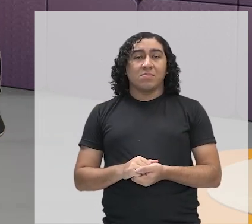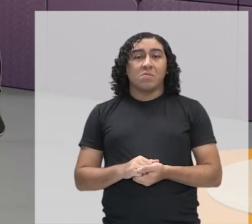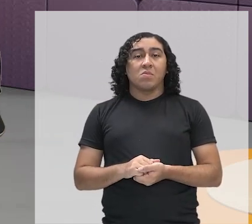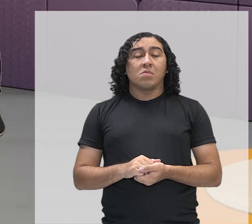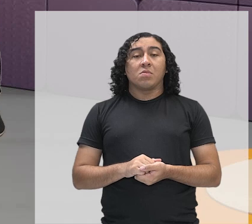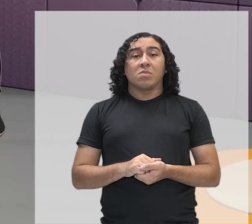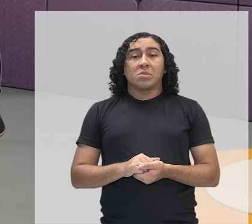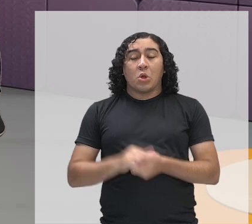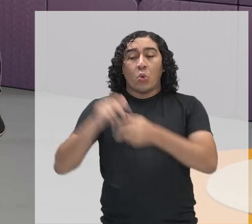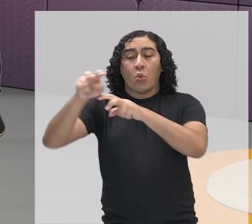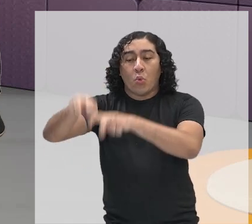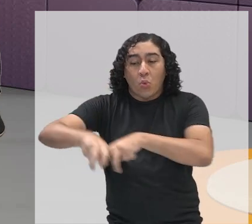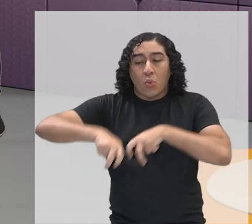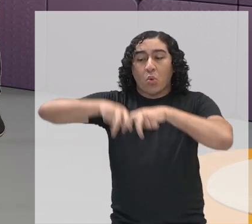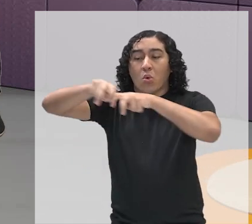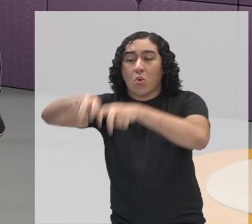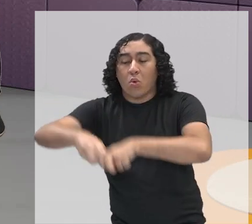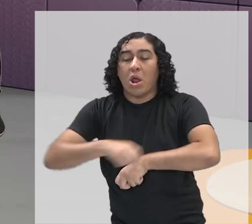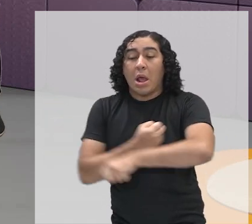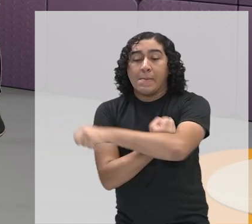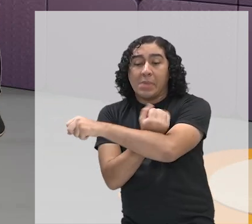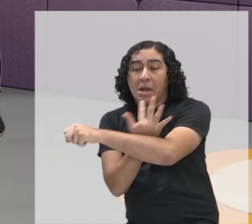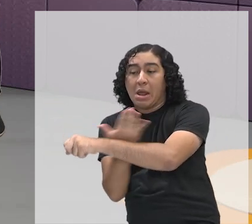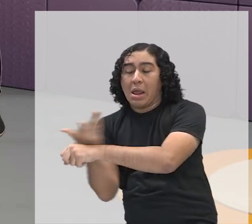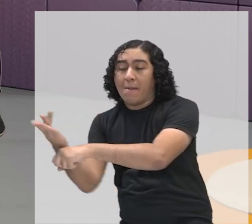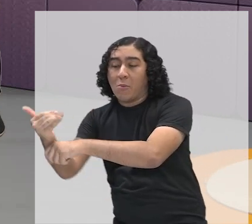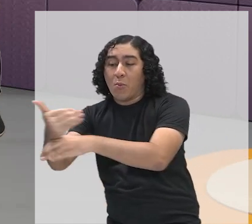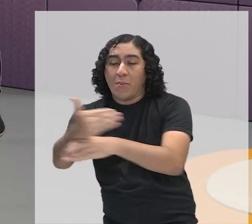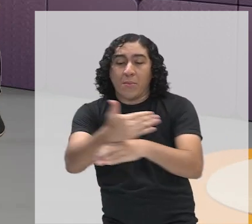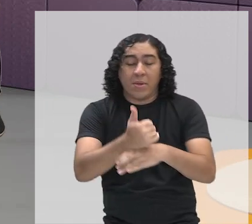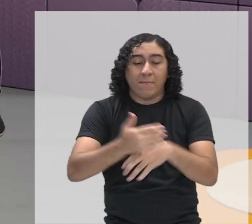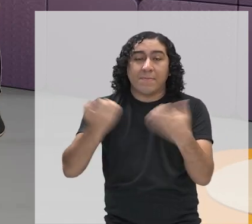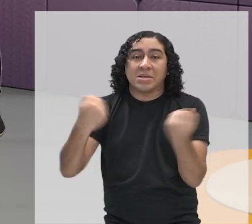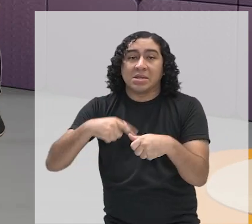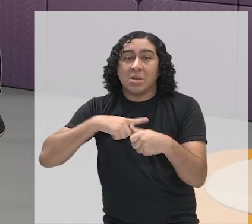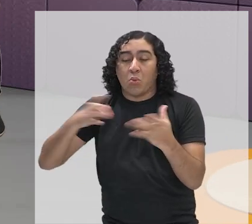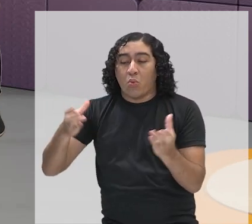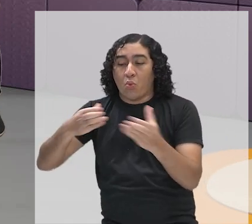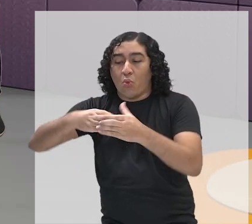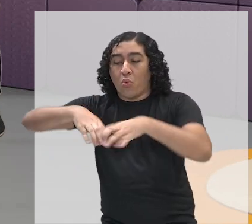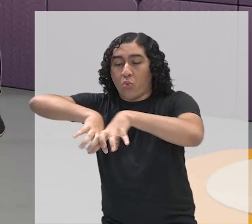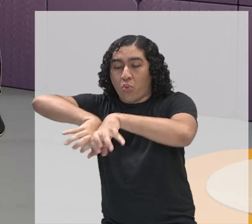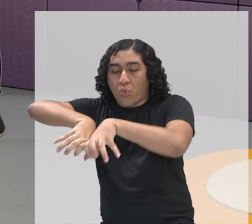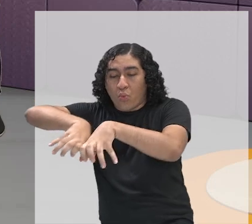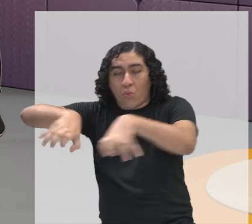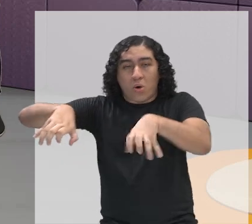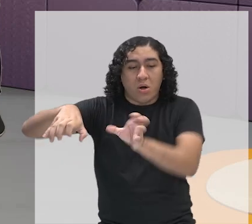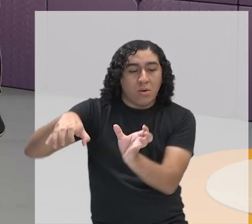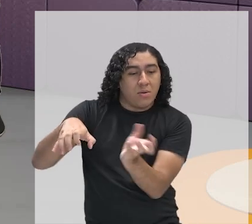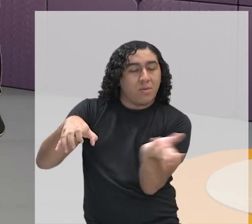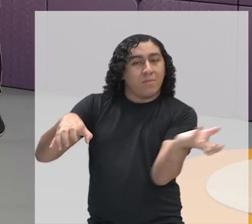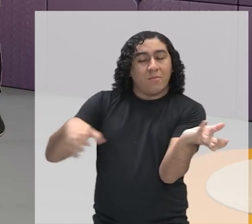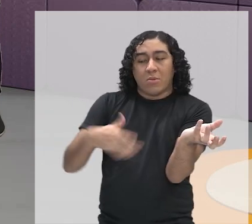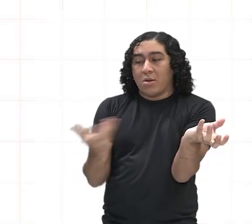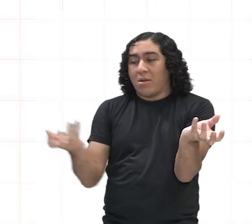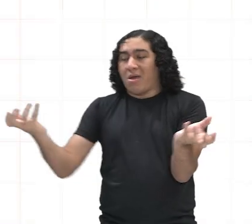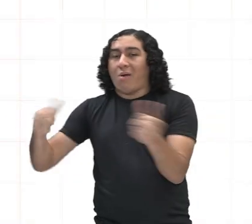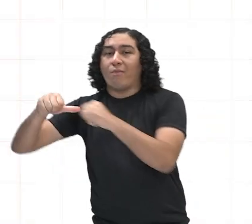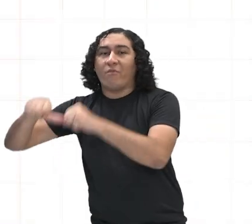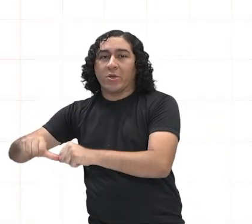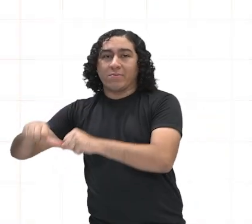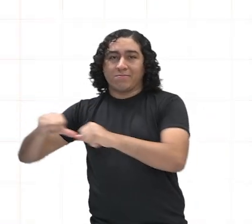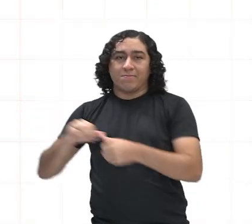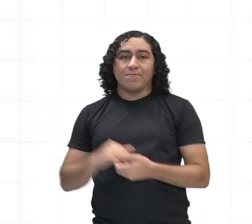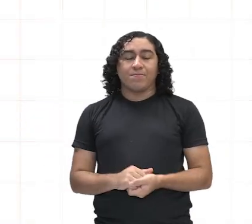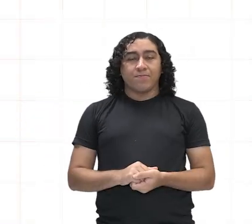que produziam. Percebe, então, aí essa divisão, então, na sociedade espartana. Acompanha ali comigo, então, vamos